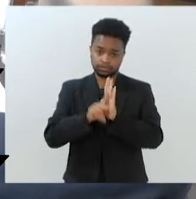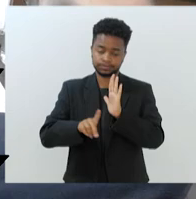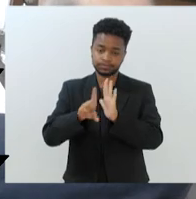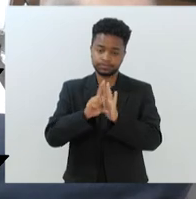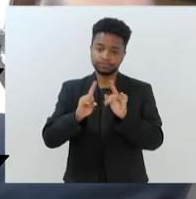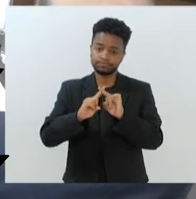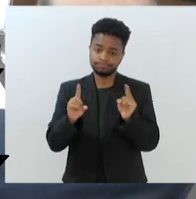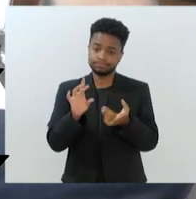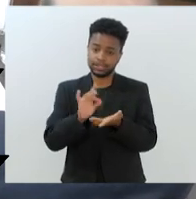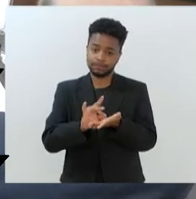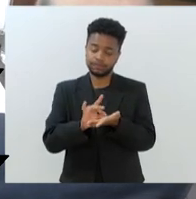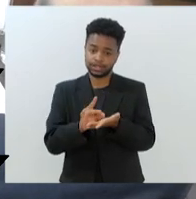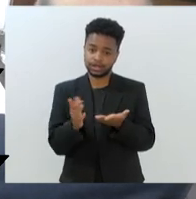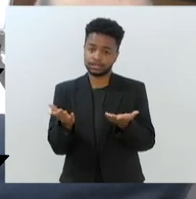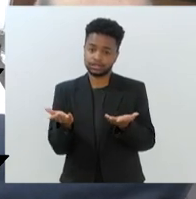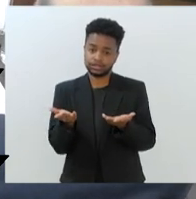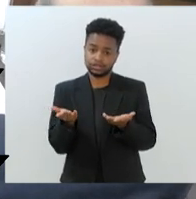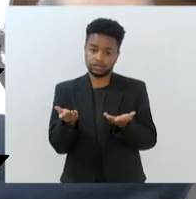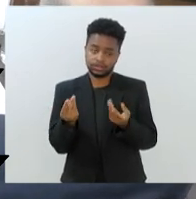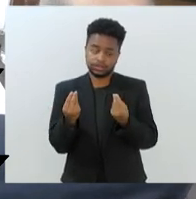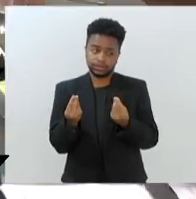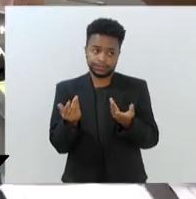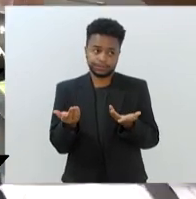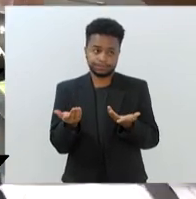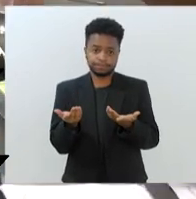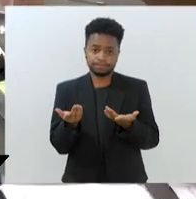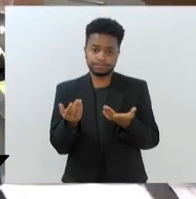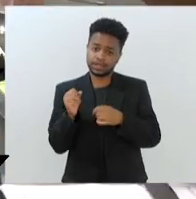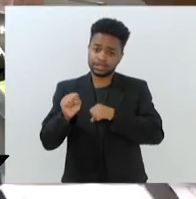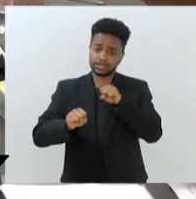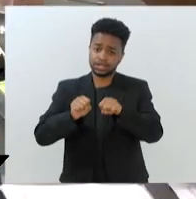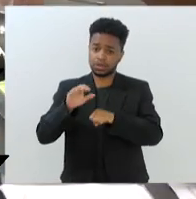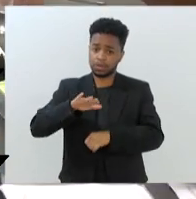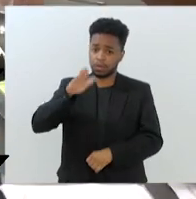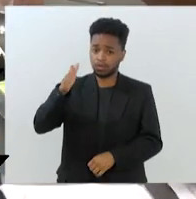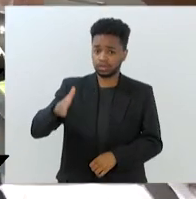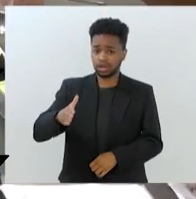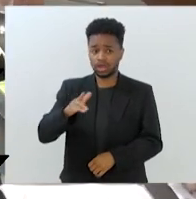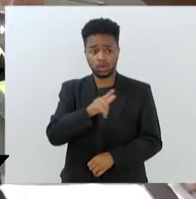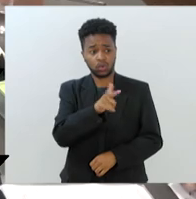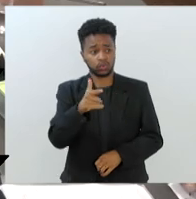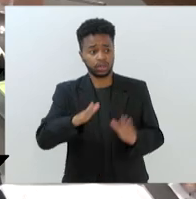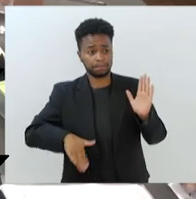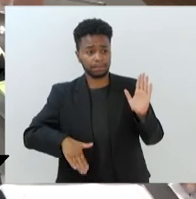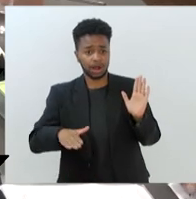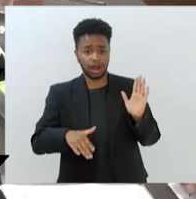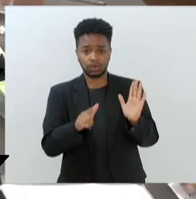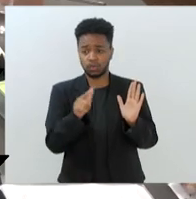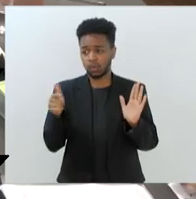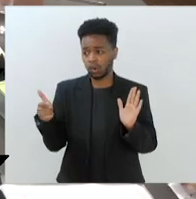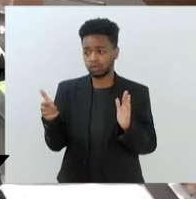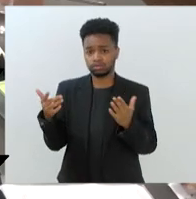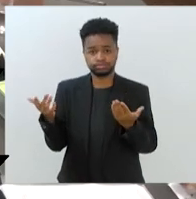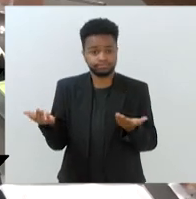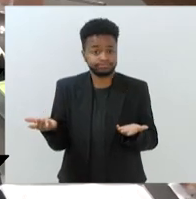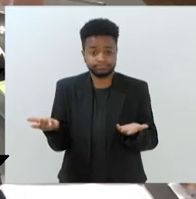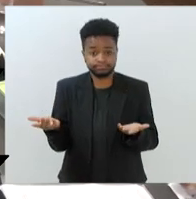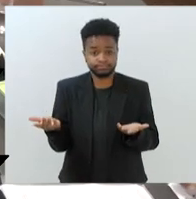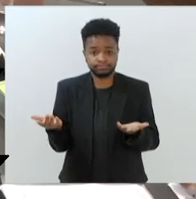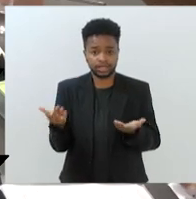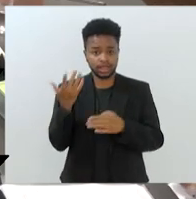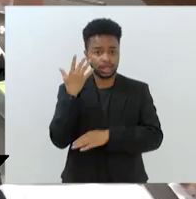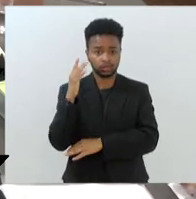fato, um é um ciclismo de montanha, o outro é o praiano, o outro é o